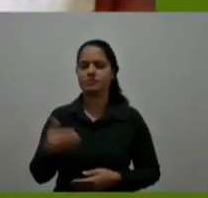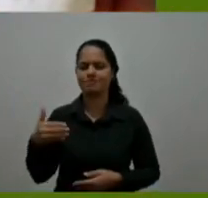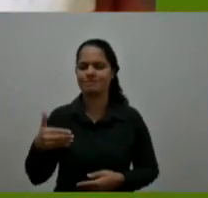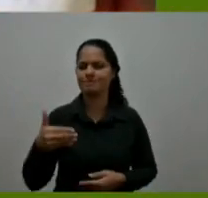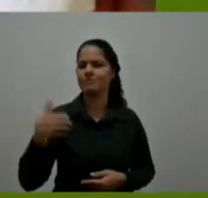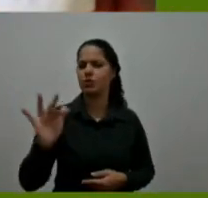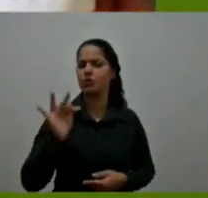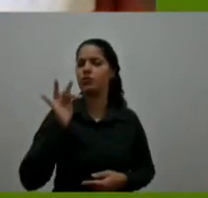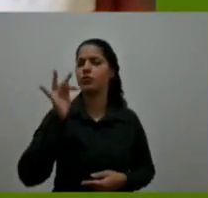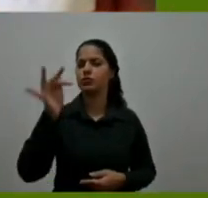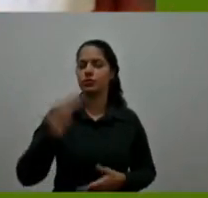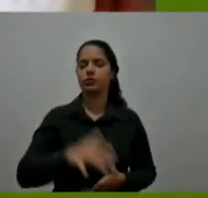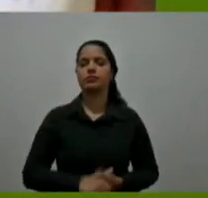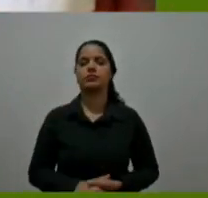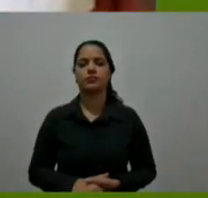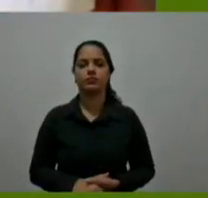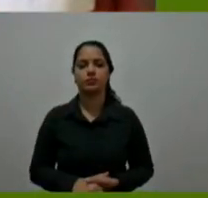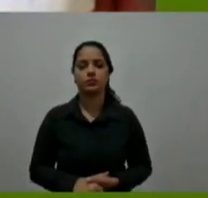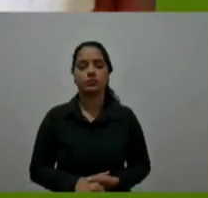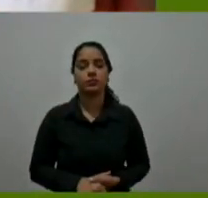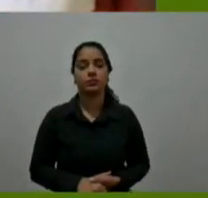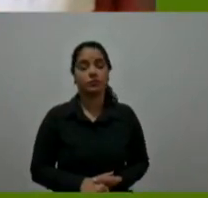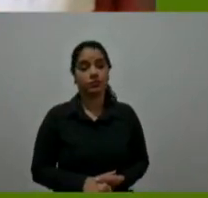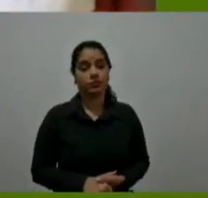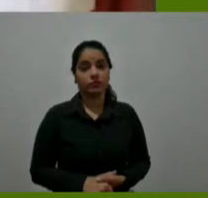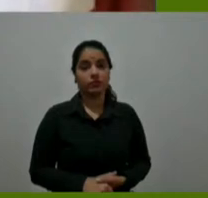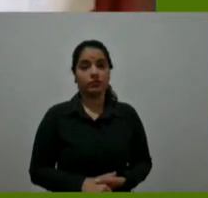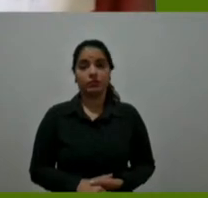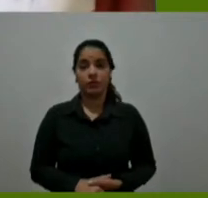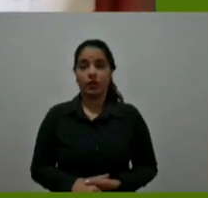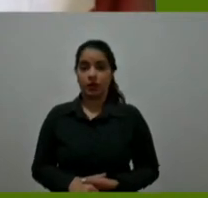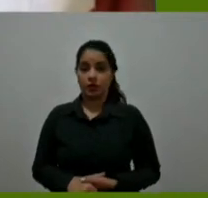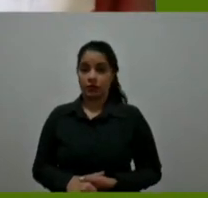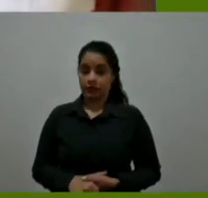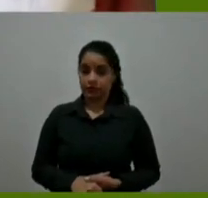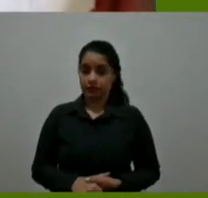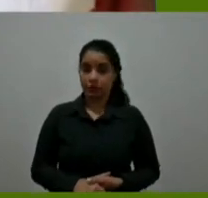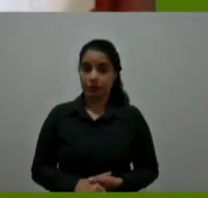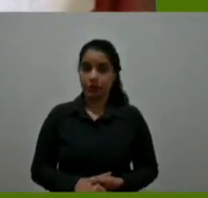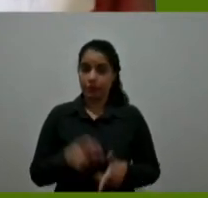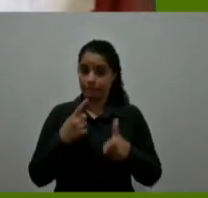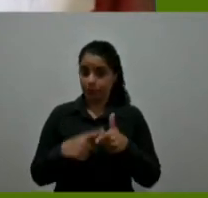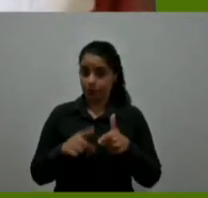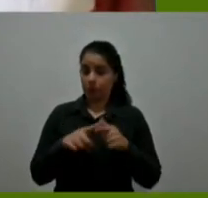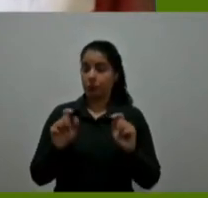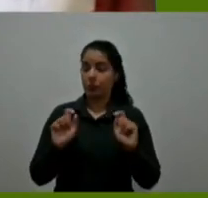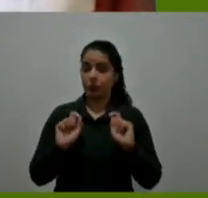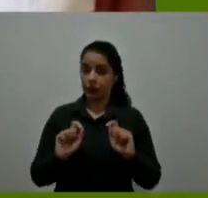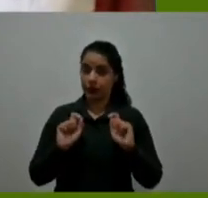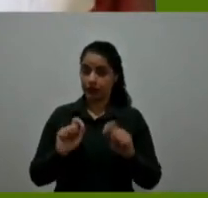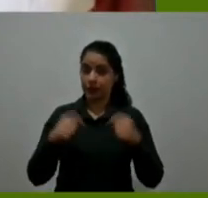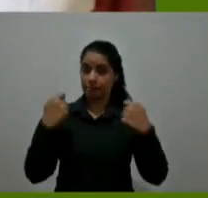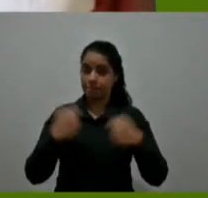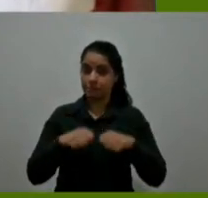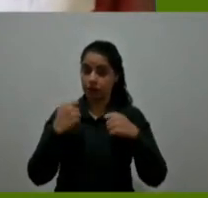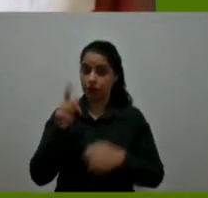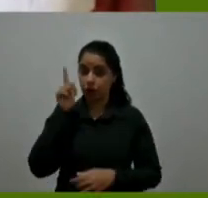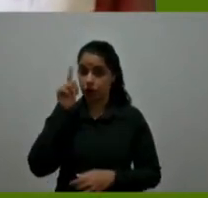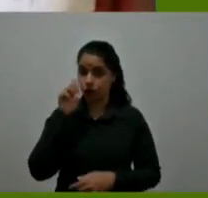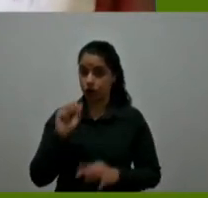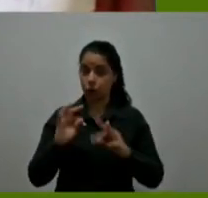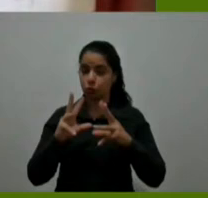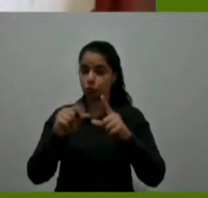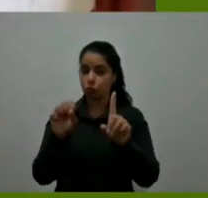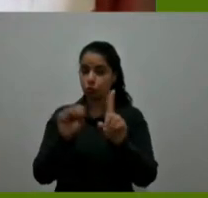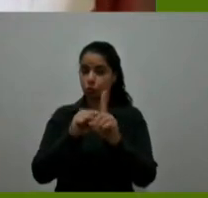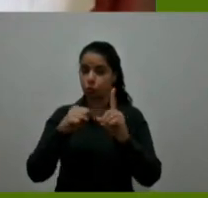Educação. Olha, se a gente não conseguir que todos os cidadãos da nossa sociedade tenham essa conscientização, não é,